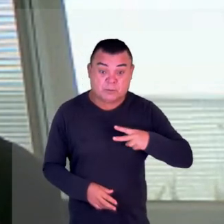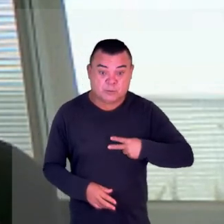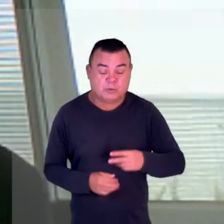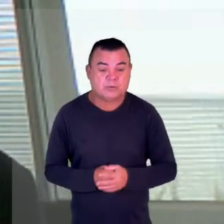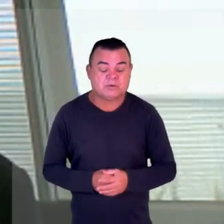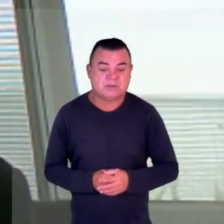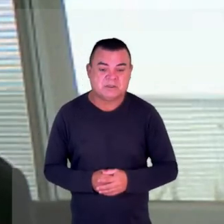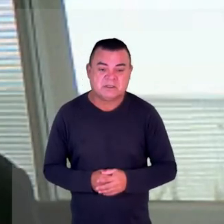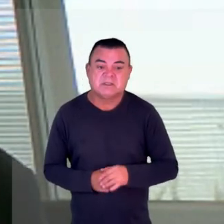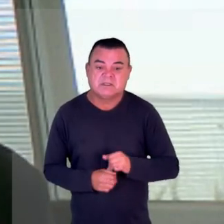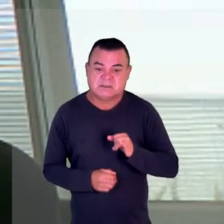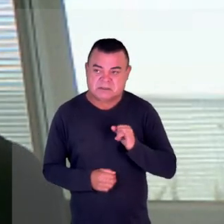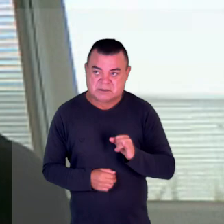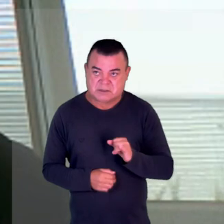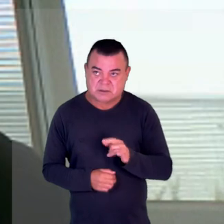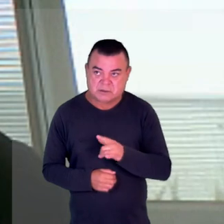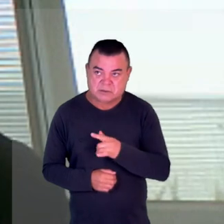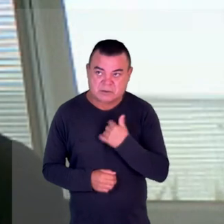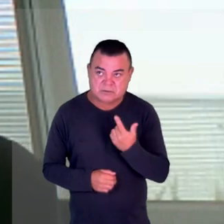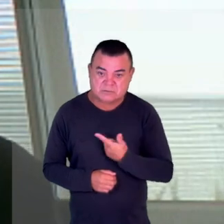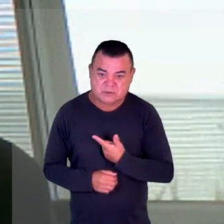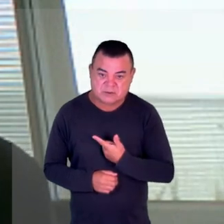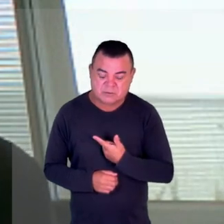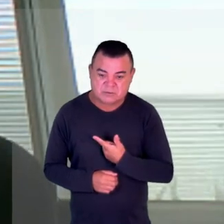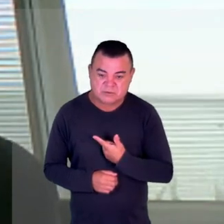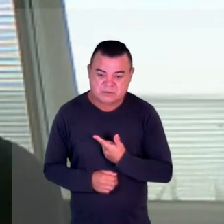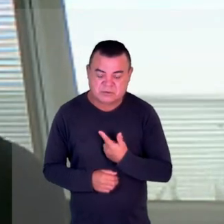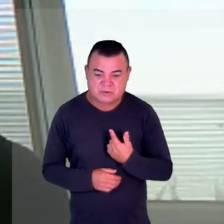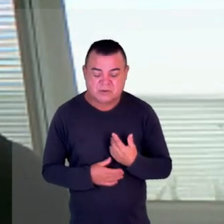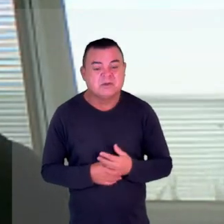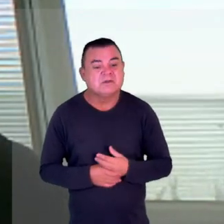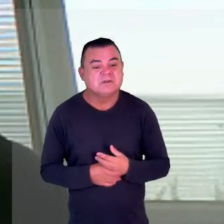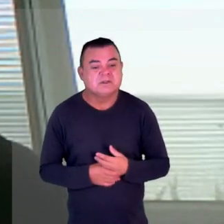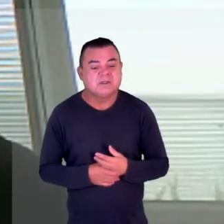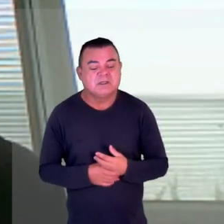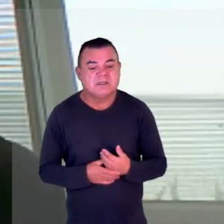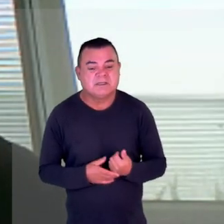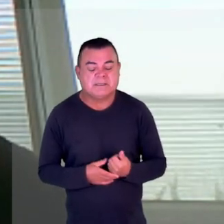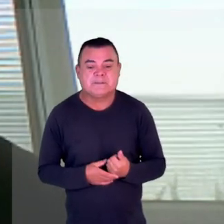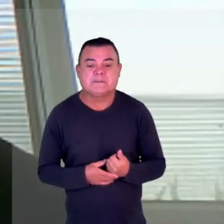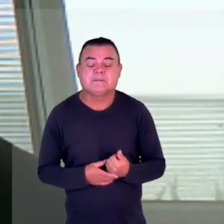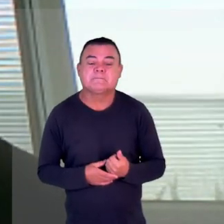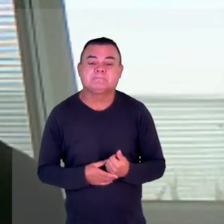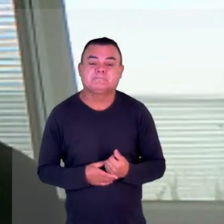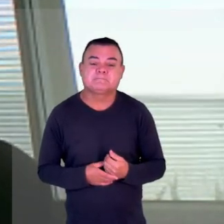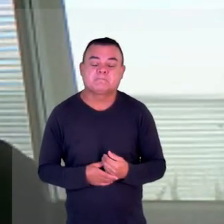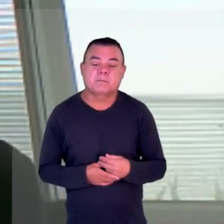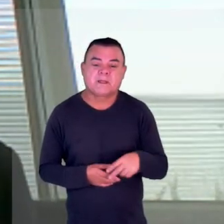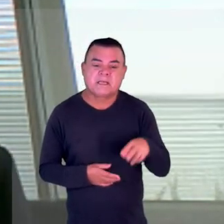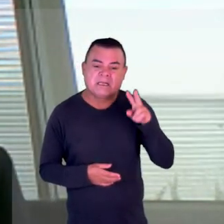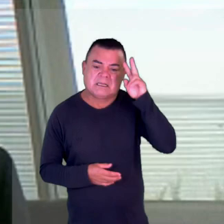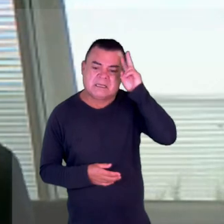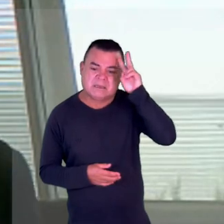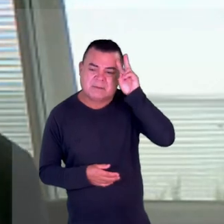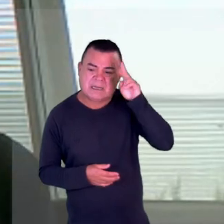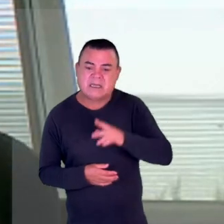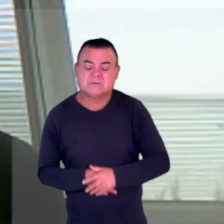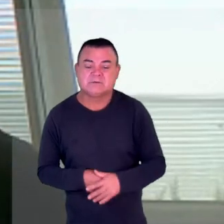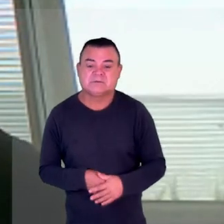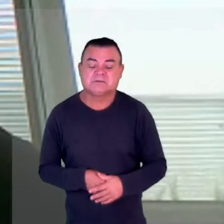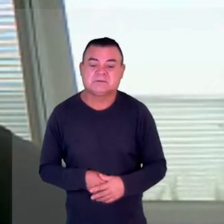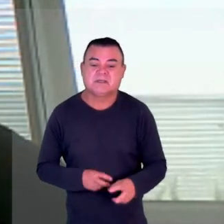remontar aos magis do eh eh eh dos faraós